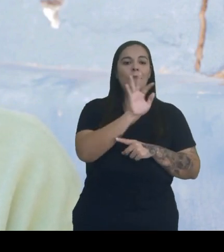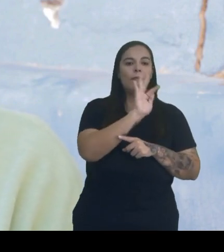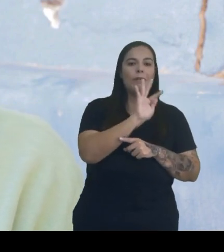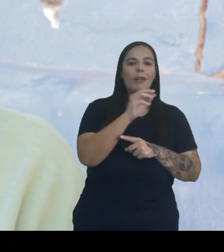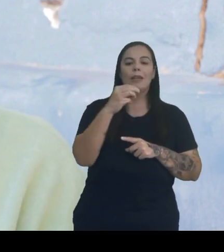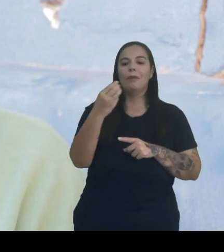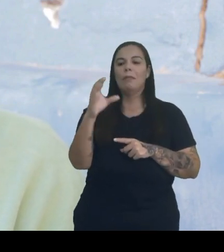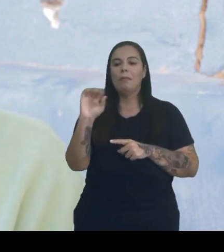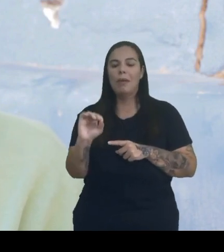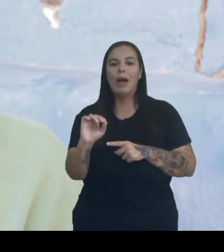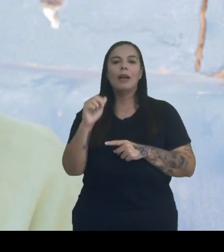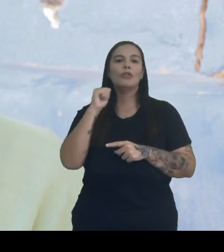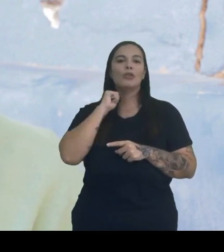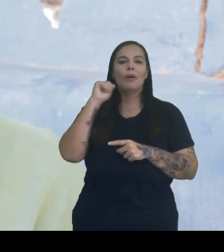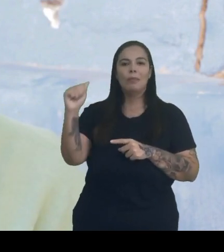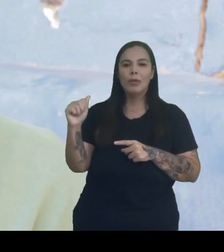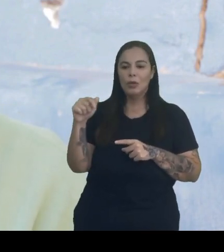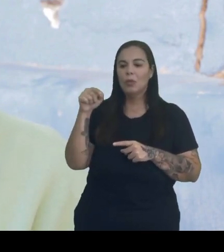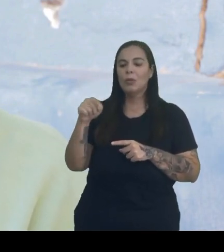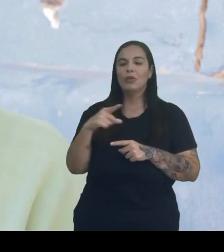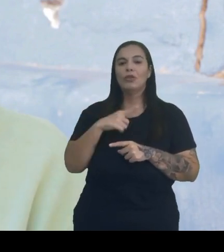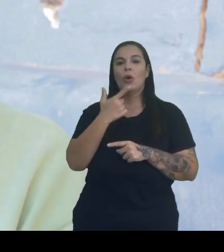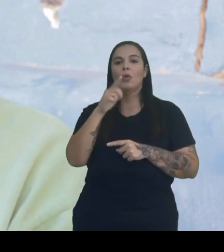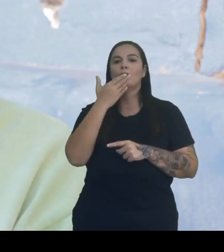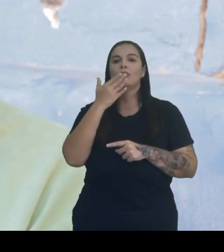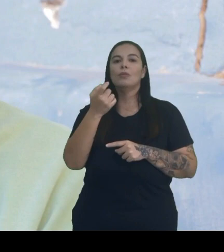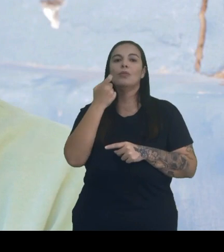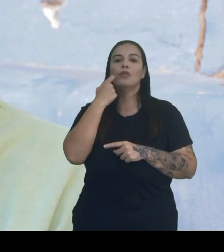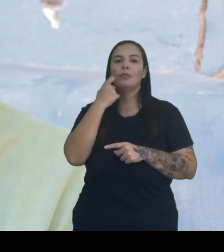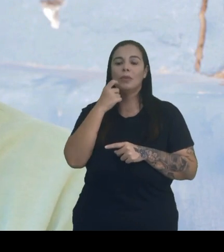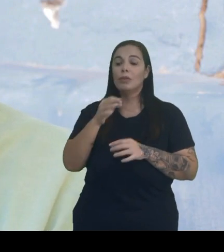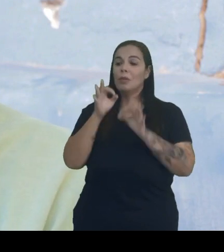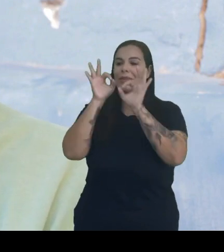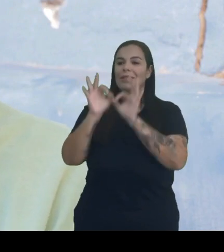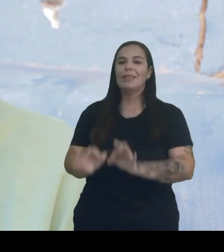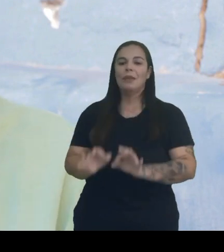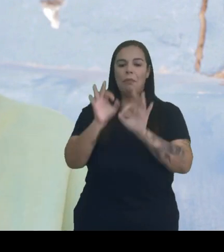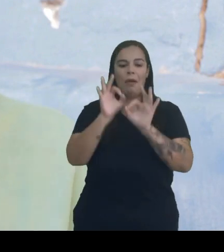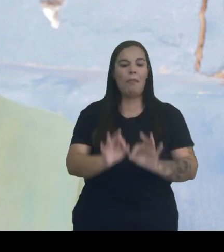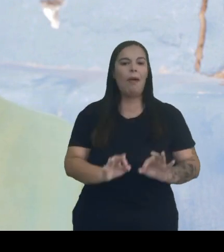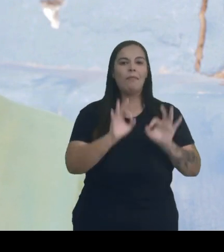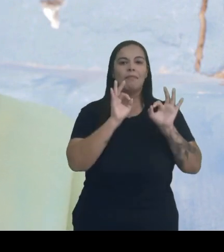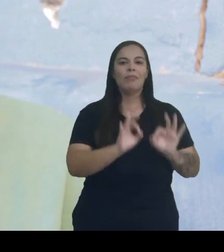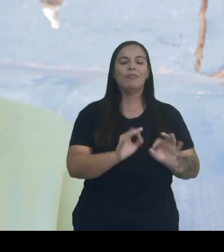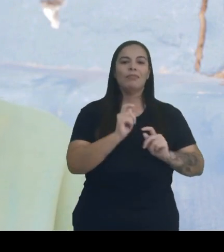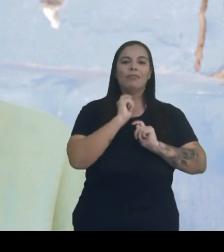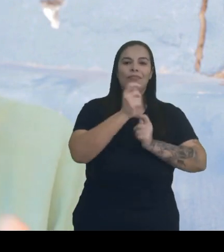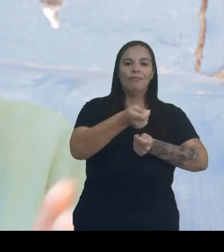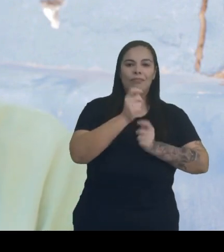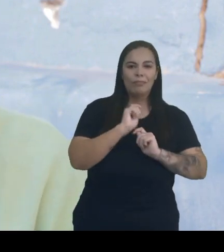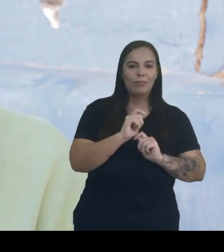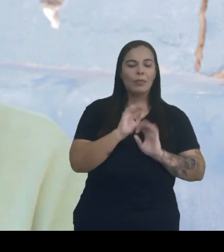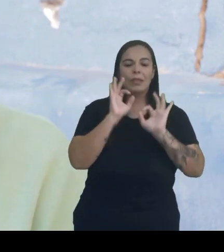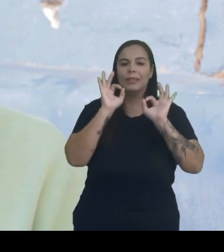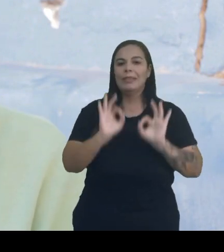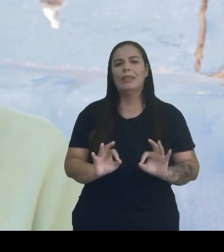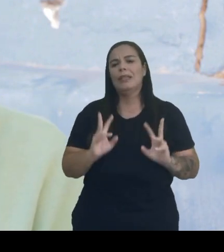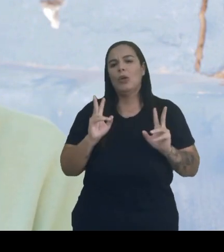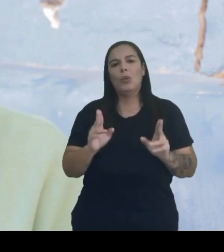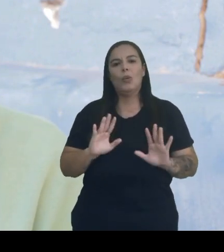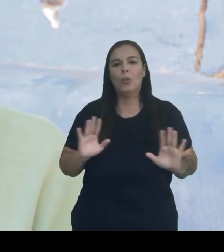março, vinha abril, era o mês do Paraty, era certo como se fosse uma fruta. O pessoal não planta nas fazendas, era a mesma